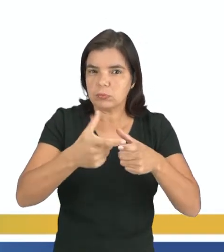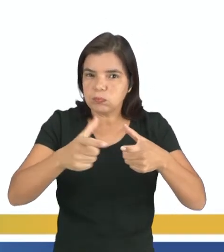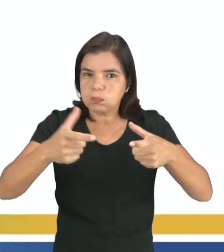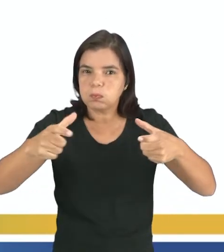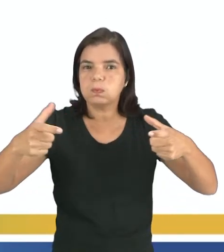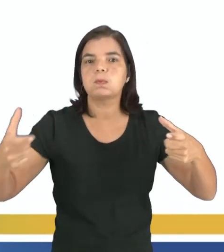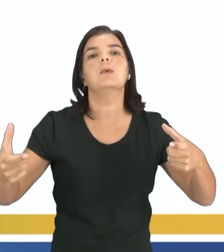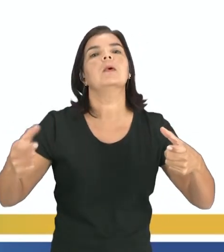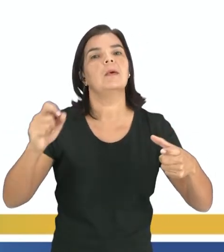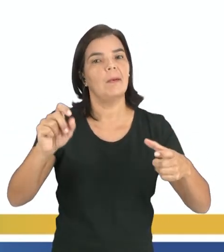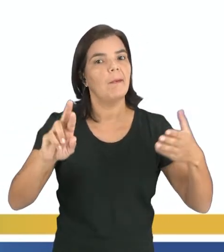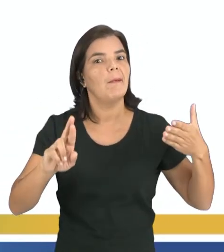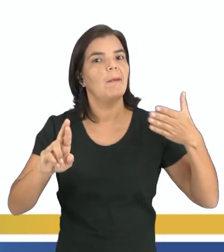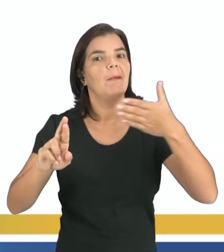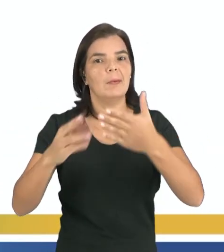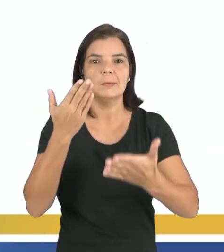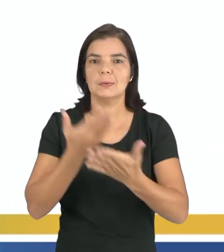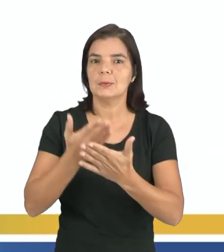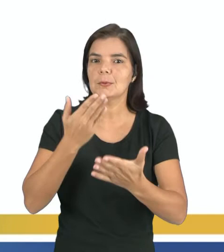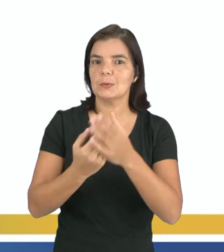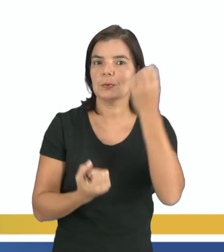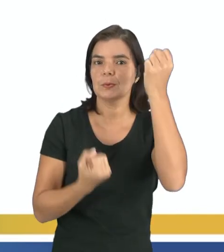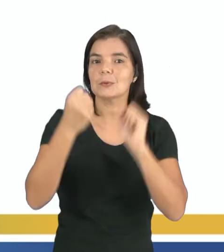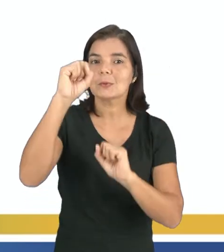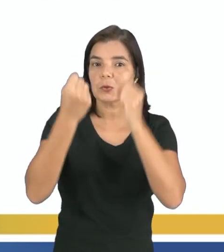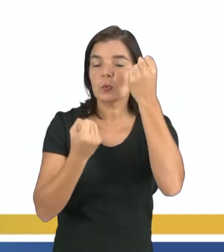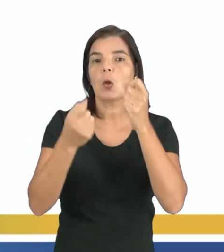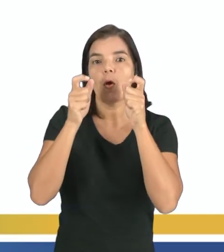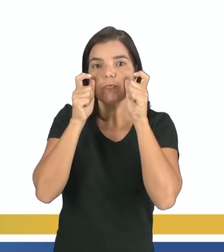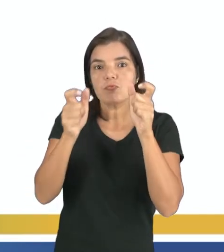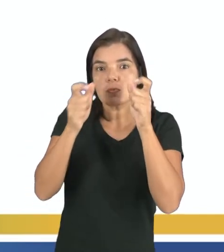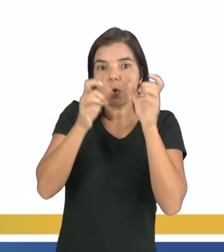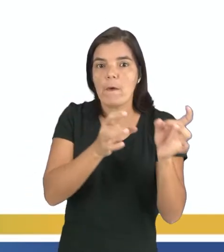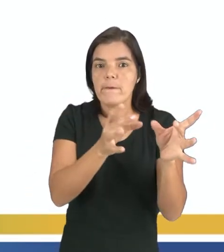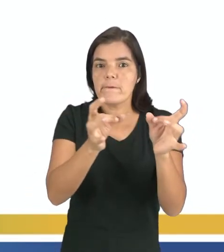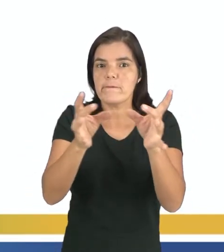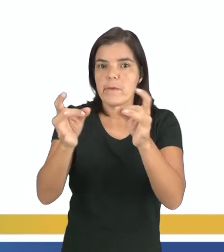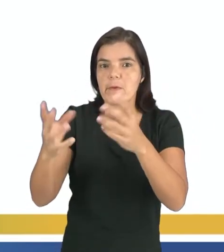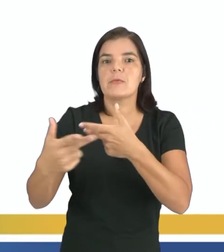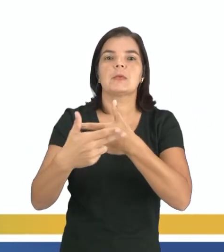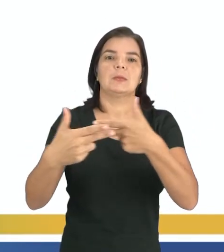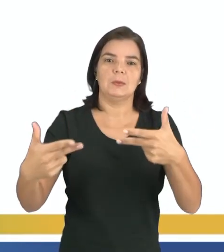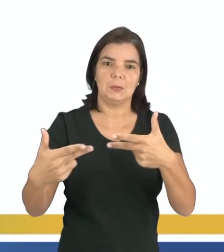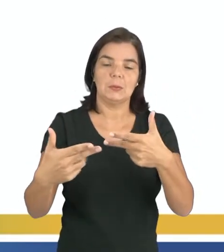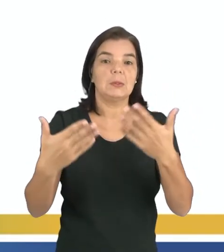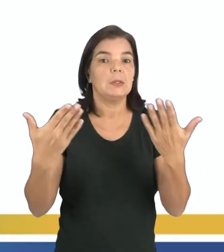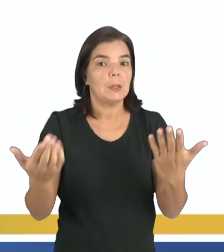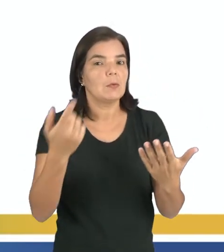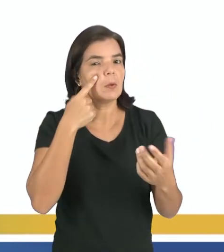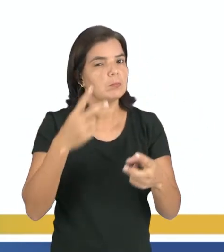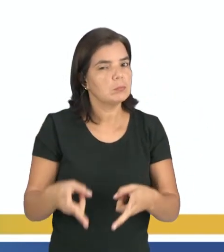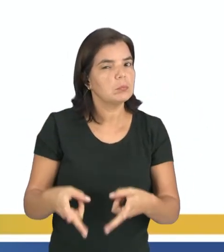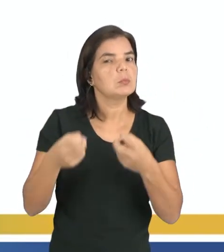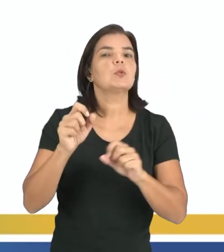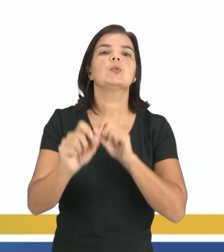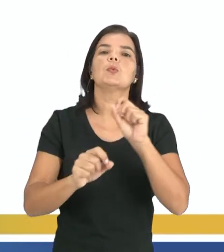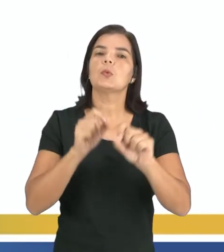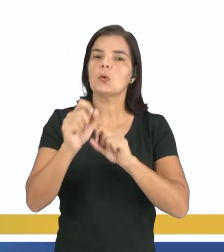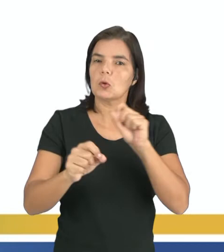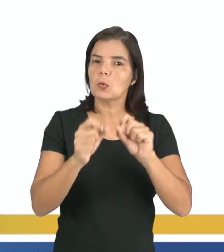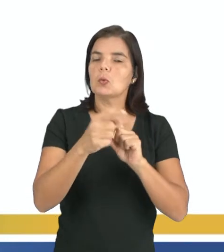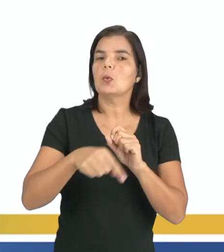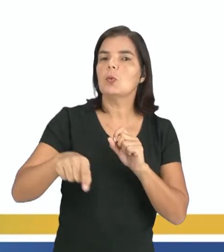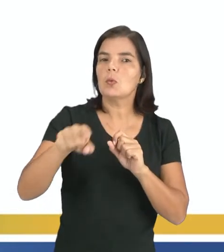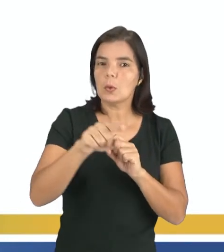crescimento, virou alvo de estudos das indústrias interessadas em vender os seus produtos. Então vocês já devem